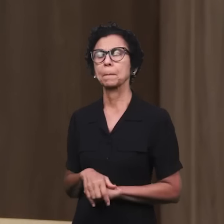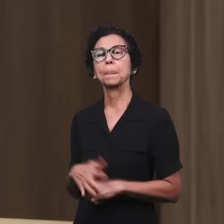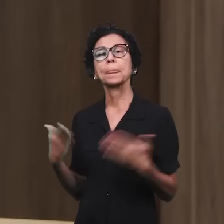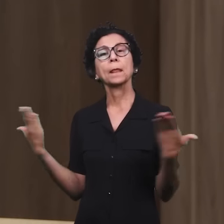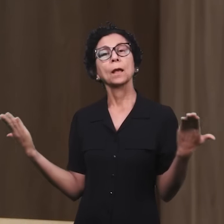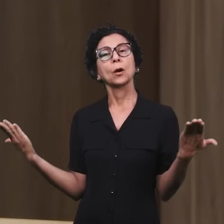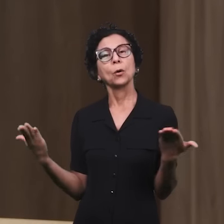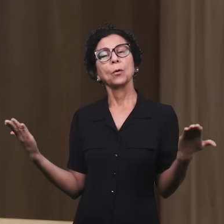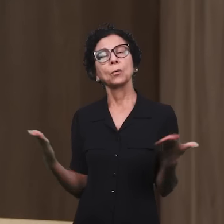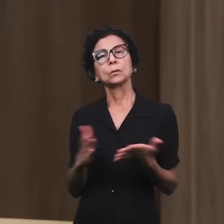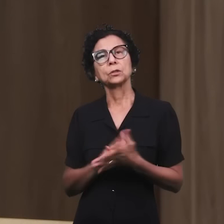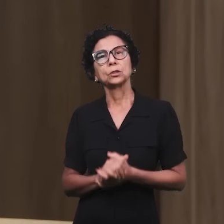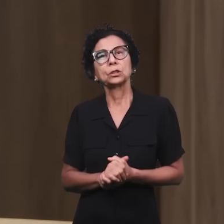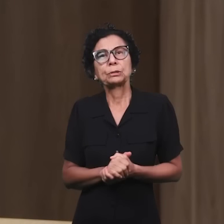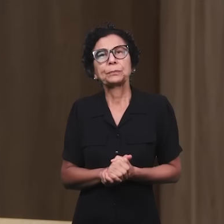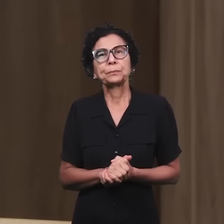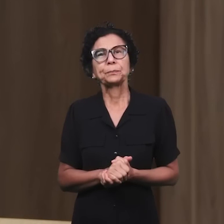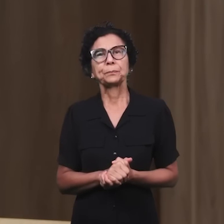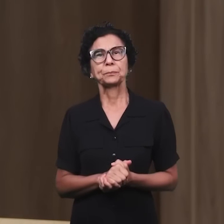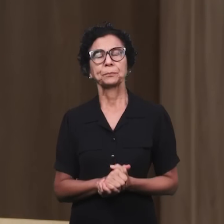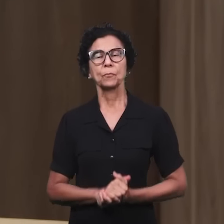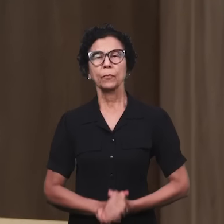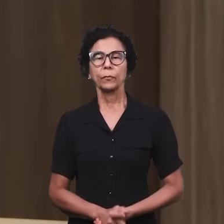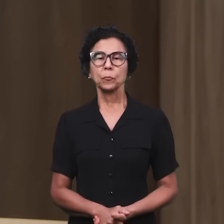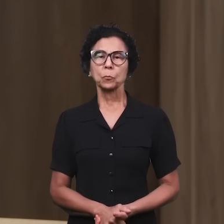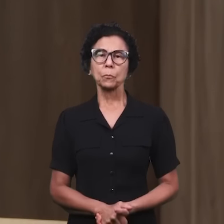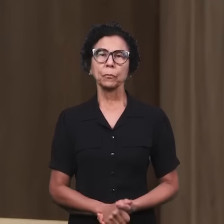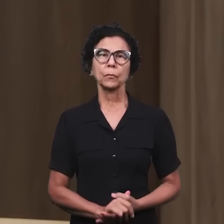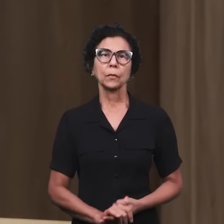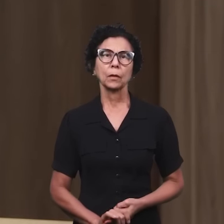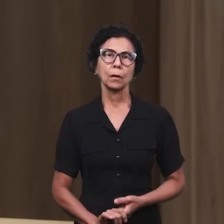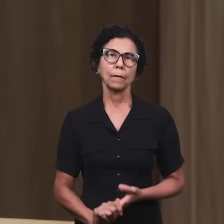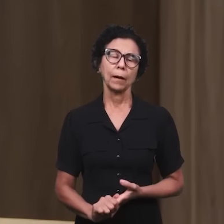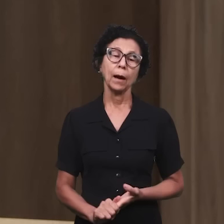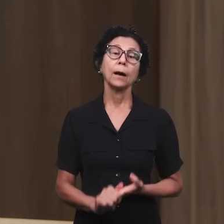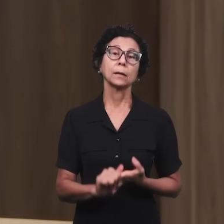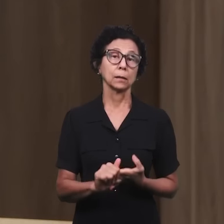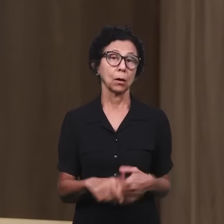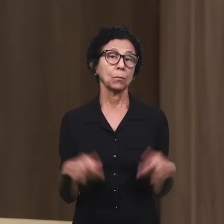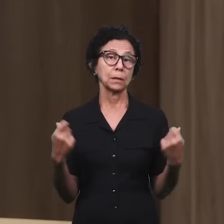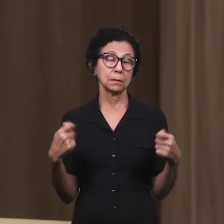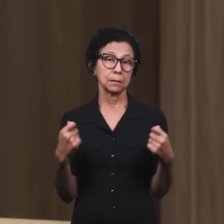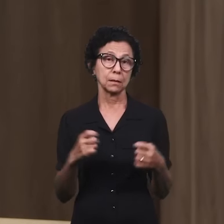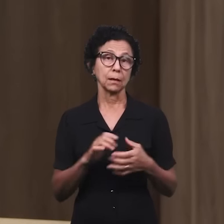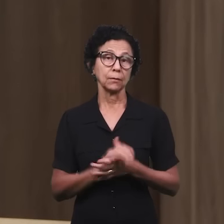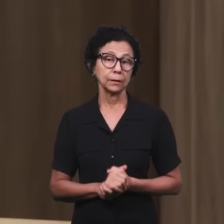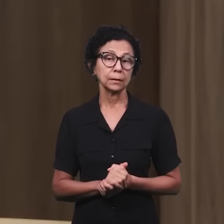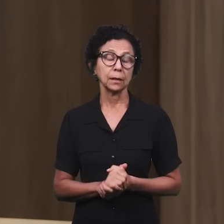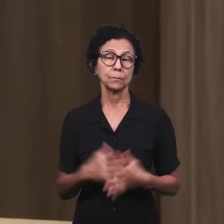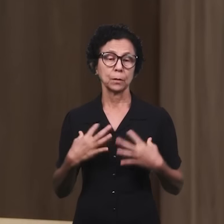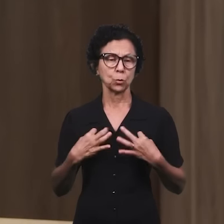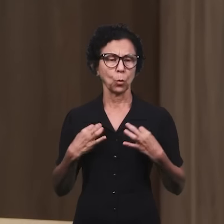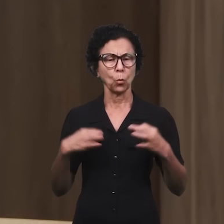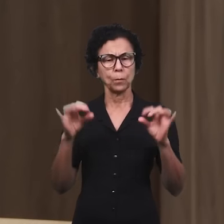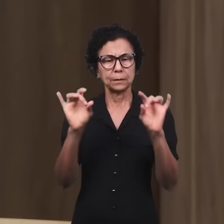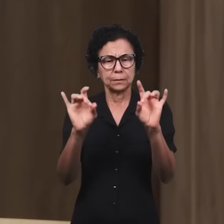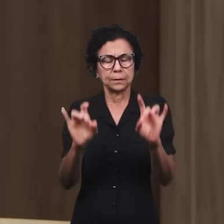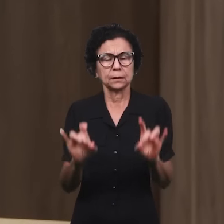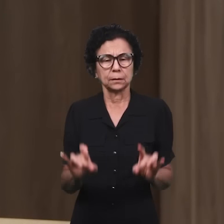Mas naqueles dias você tinha toda uma cerimônia, onde você colocava as vestes específicas. Então a aparência muda,